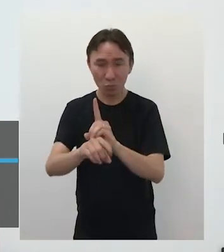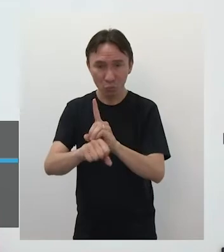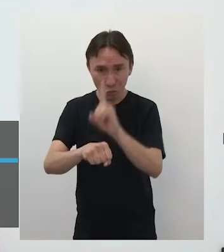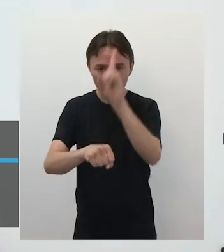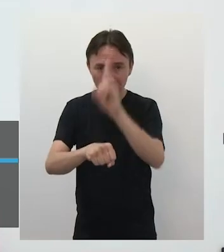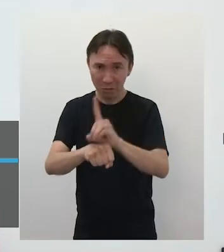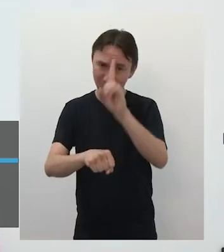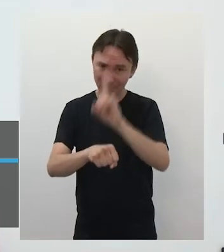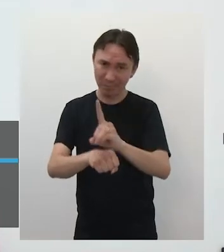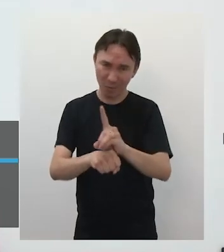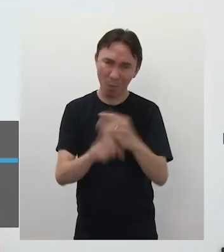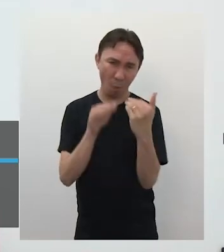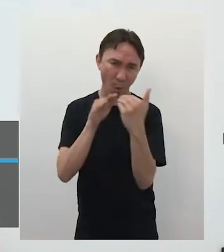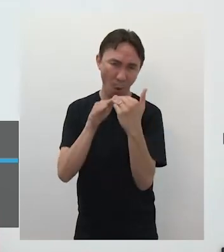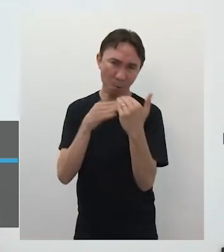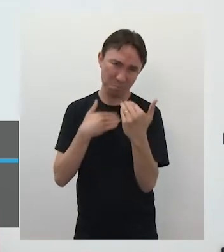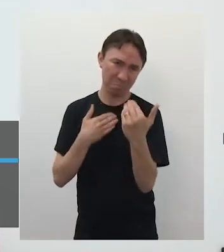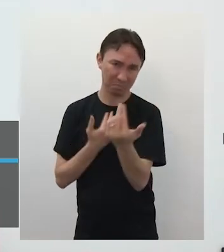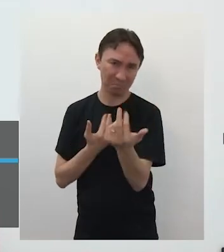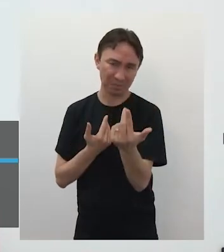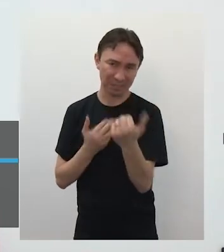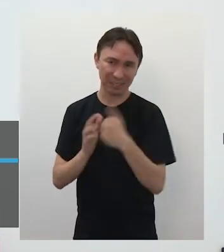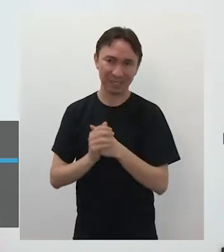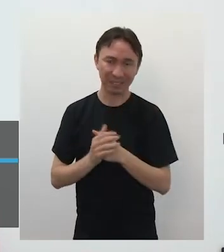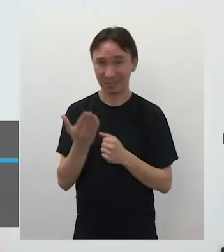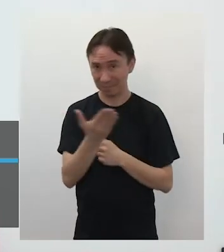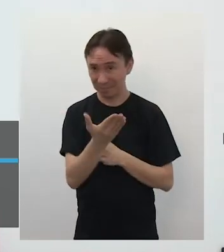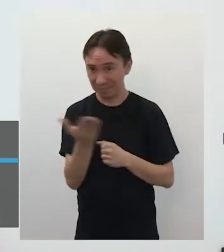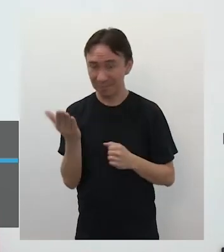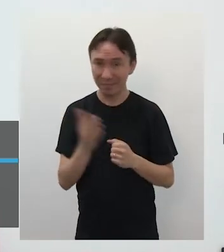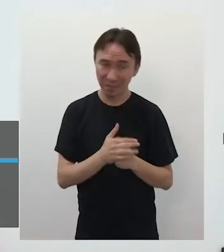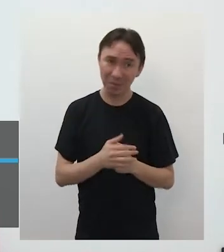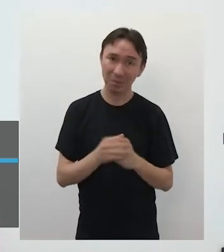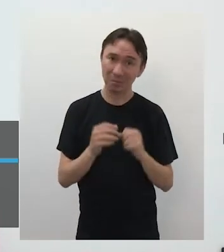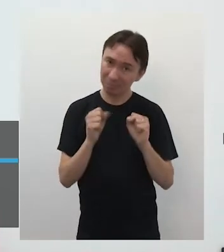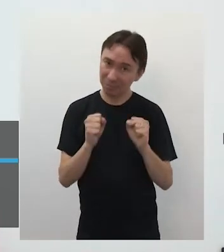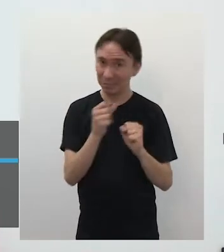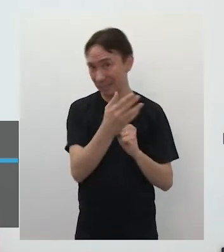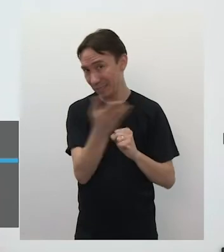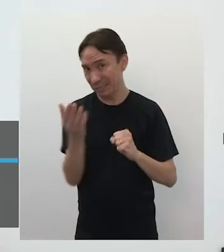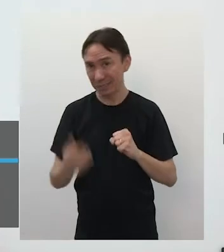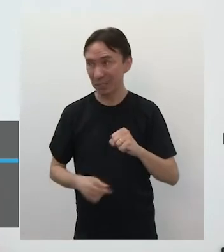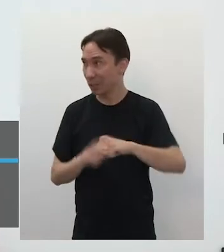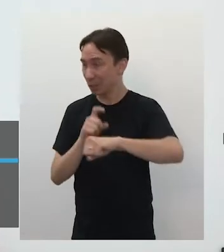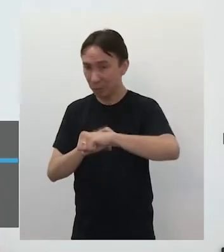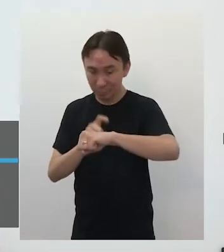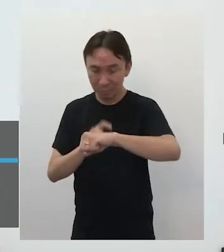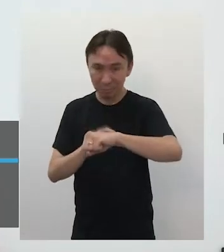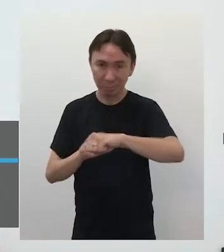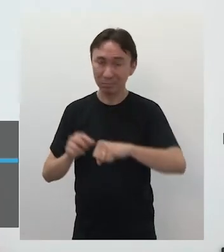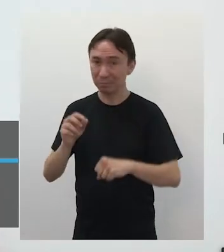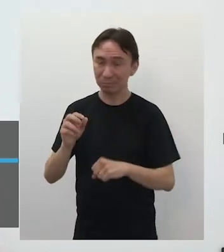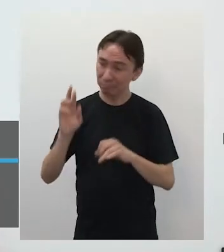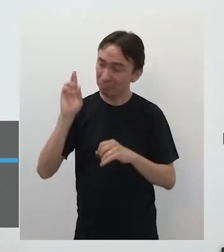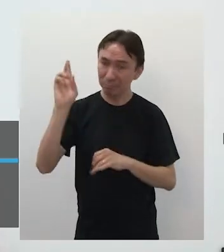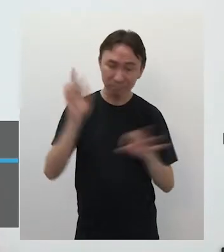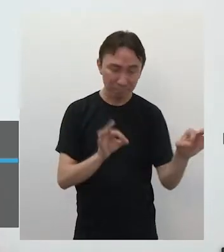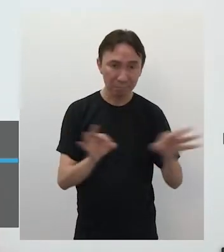precisava, você estava ali, a pessoa estava ali, porque são pessoas que pertencem ao grupo de risco devido à